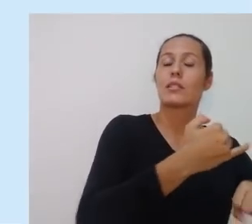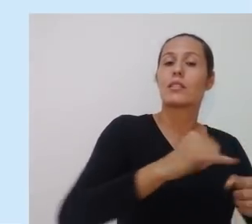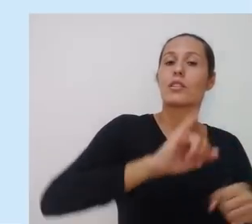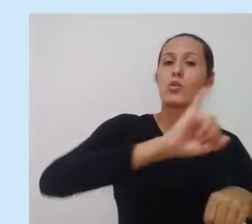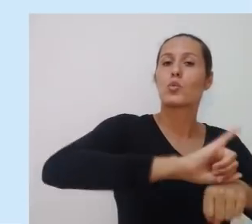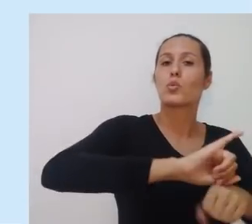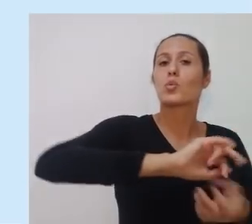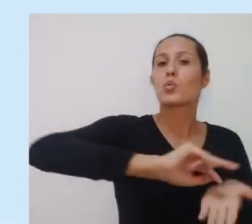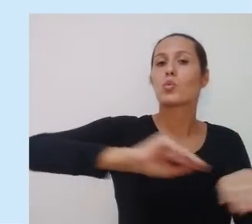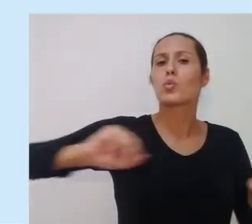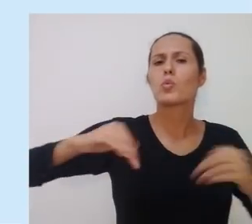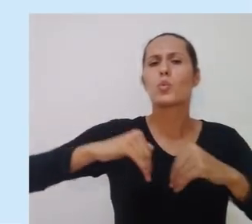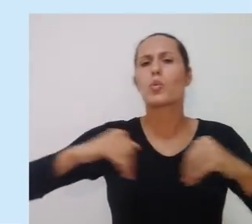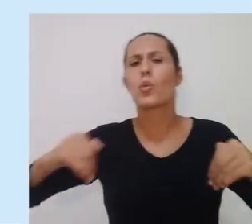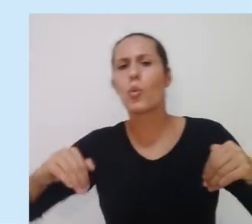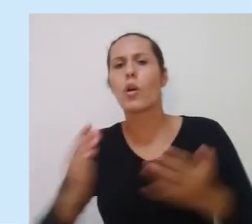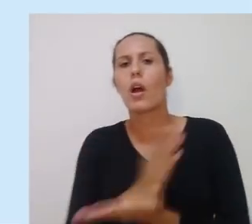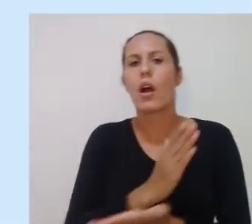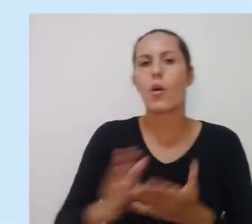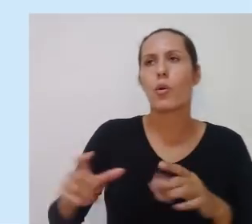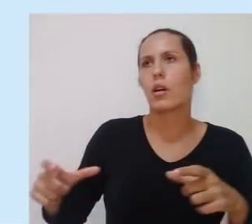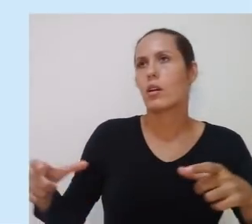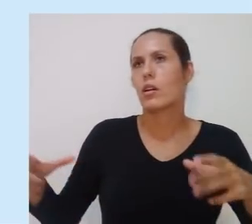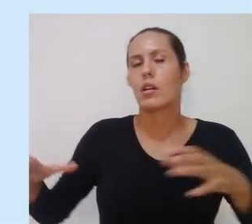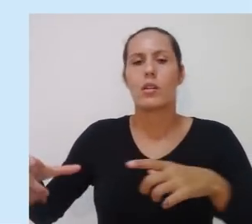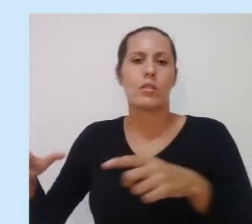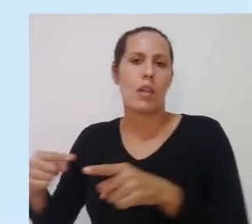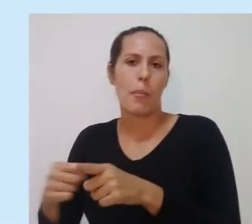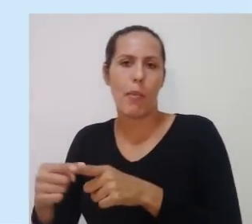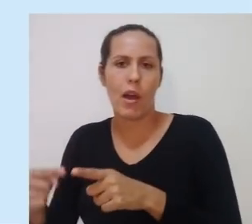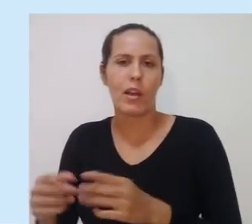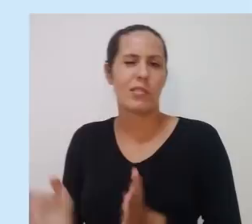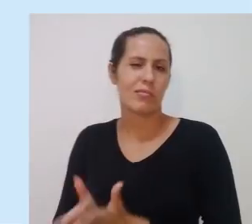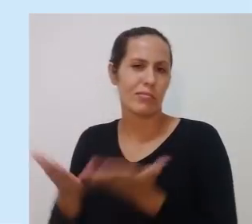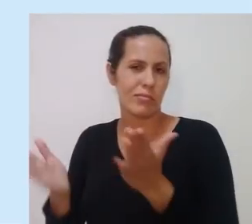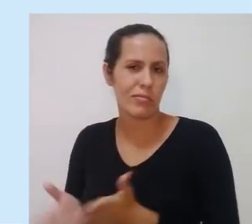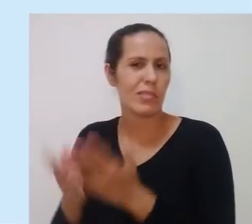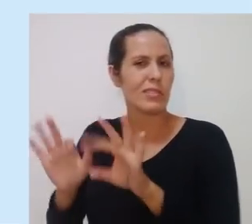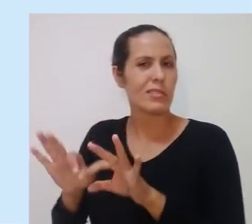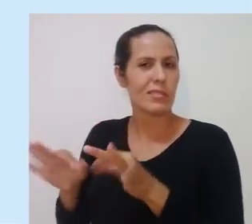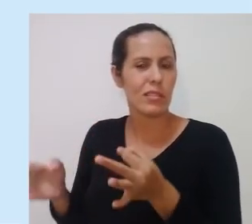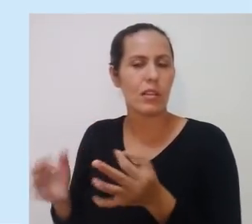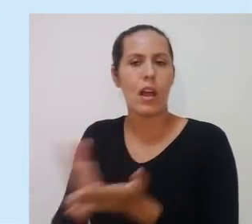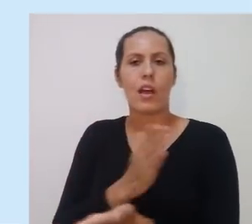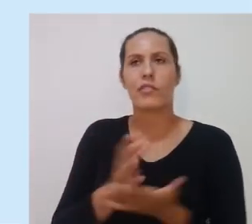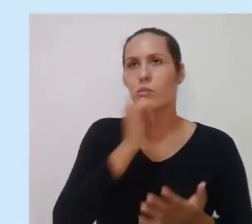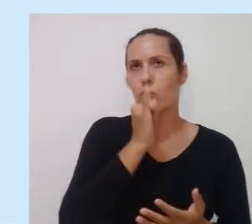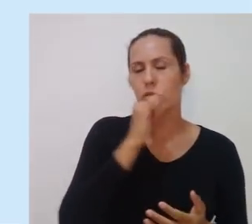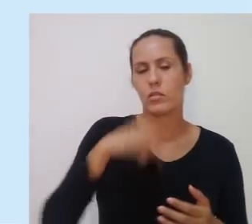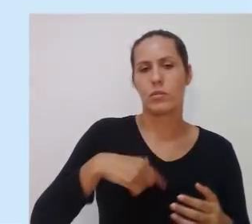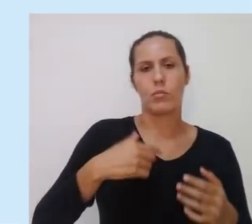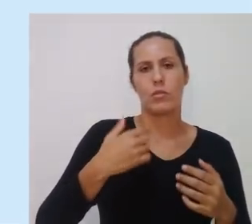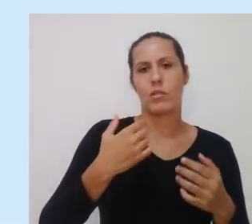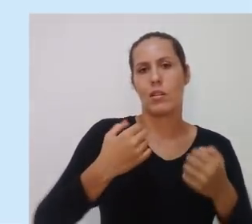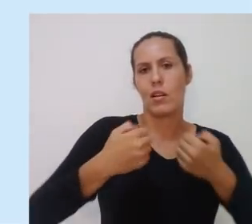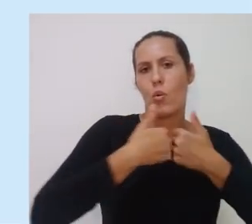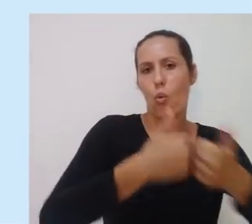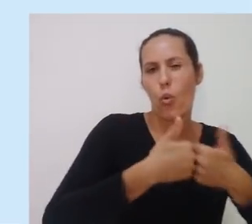bairros que carecem de alguns serviços, nos bairros que têm algumas demandas, como, por exemplo, às vezes